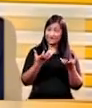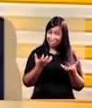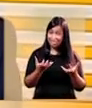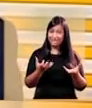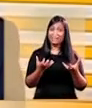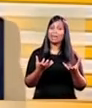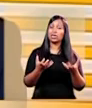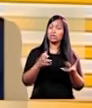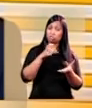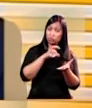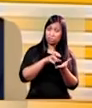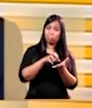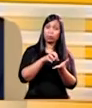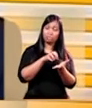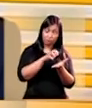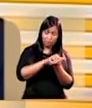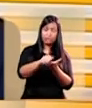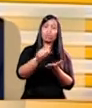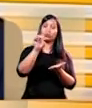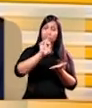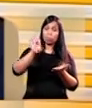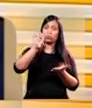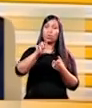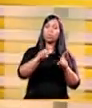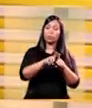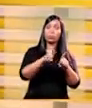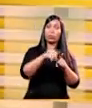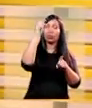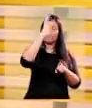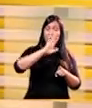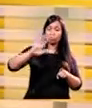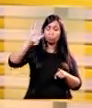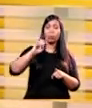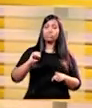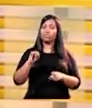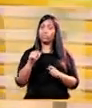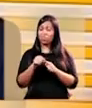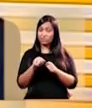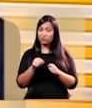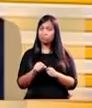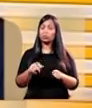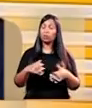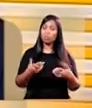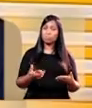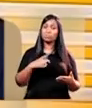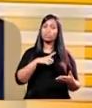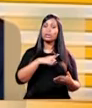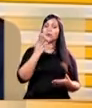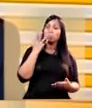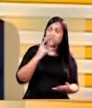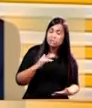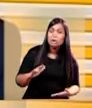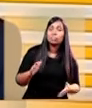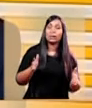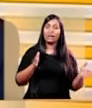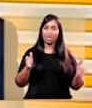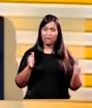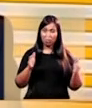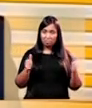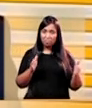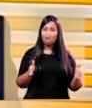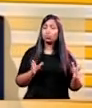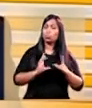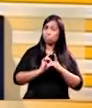você quer fazer parte do cadastro estadual e do nacional. Se você fizer, aí quando houver crianças naquela